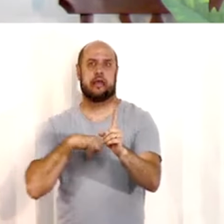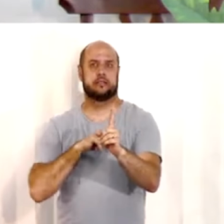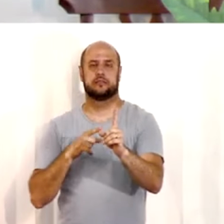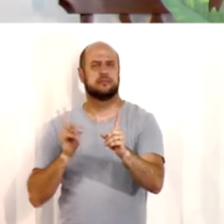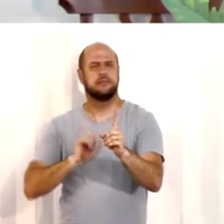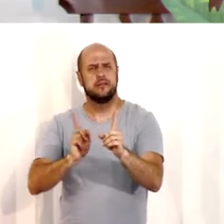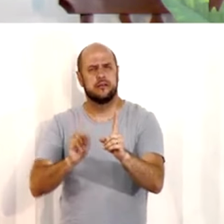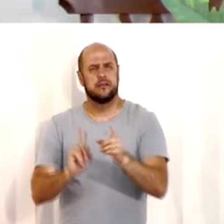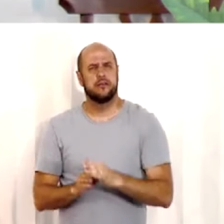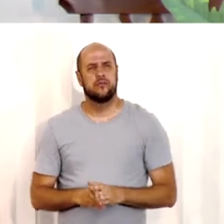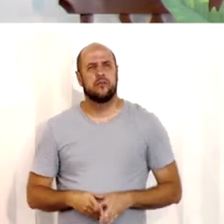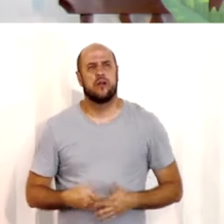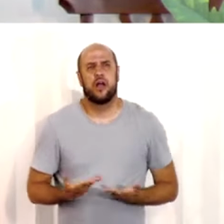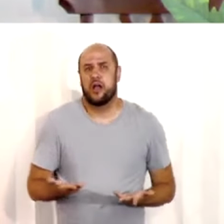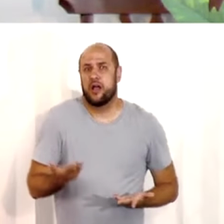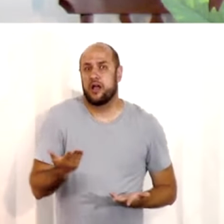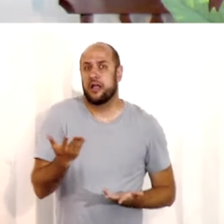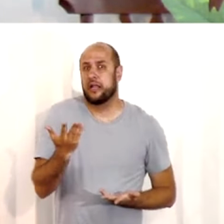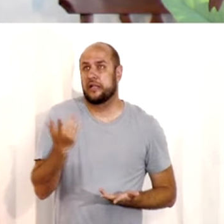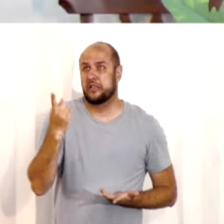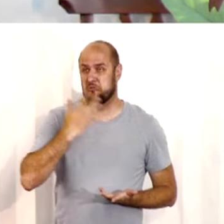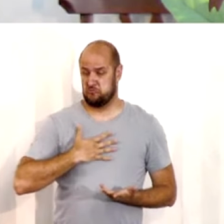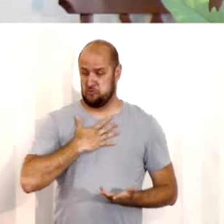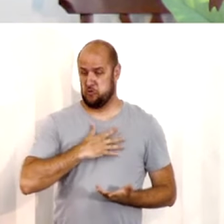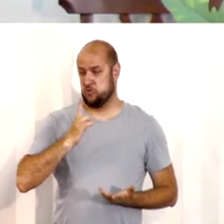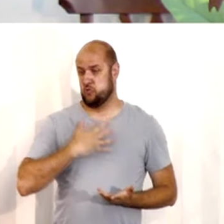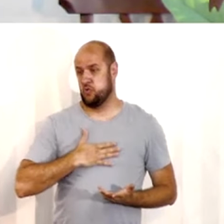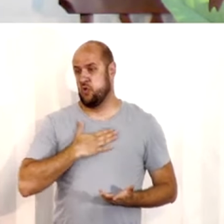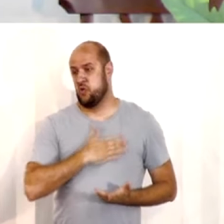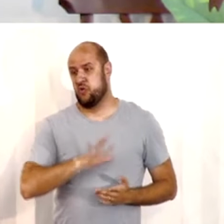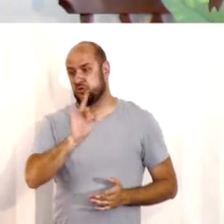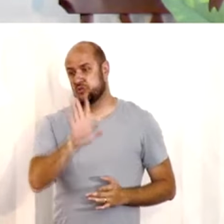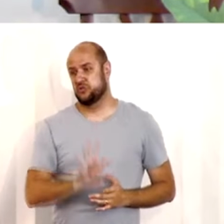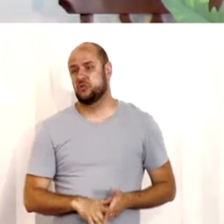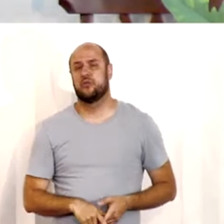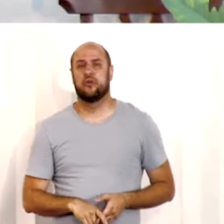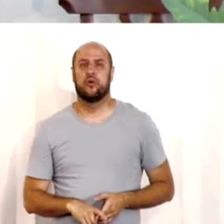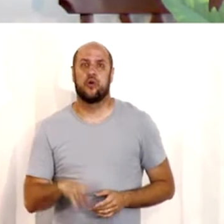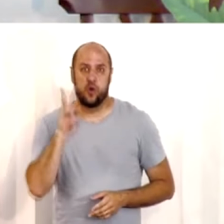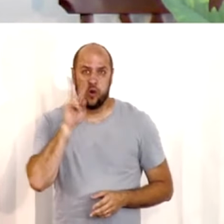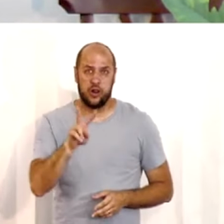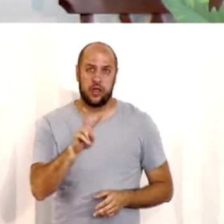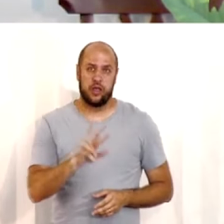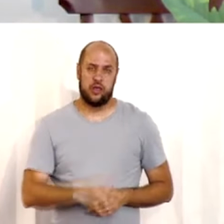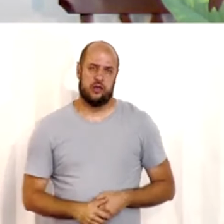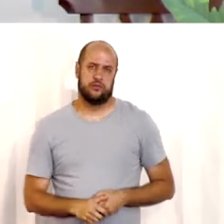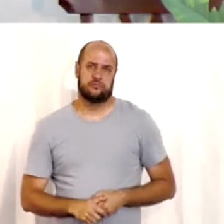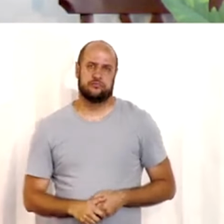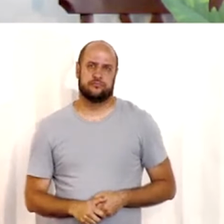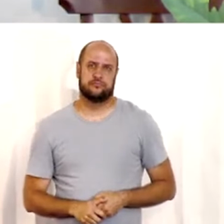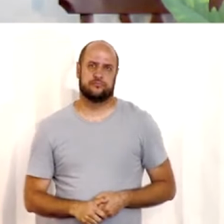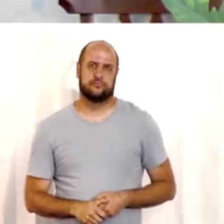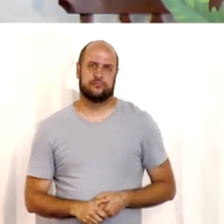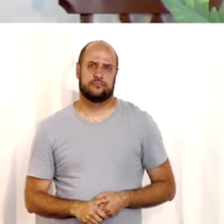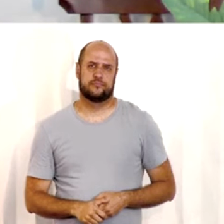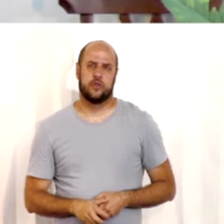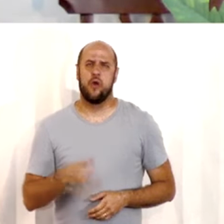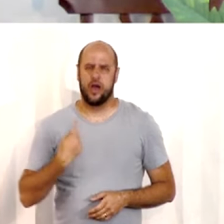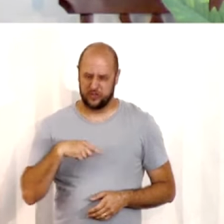uma gentileza que Deus quer, não é um agrado que Deus quer, olhem para o meu filho, ouçam o meu filho. É porque senão não se